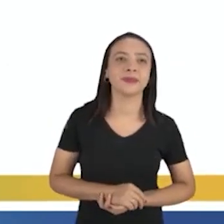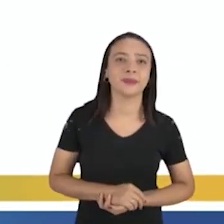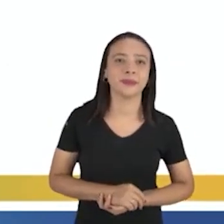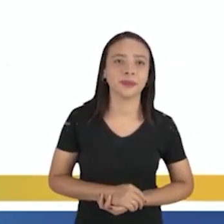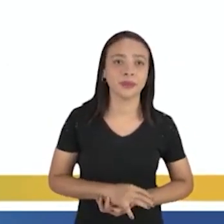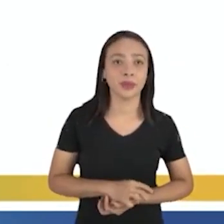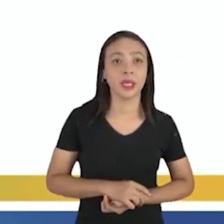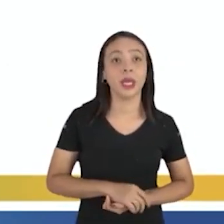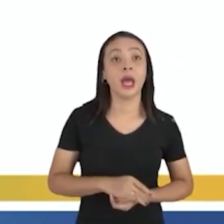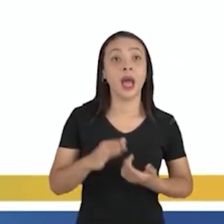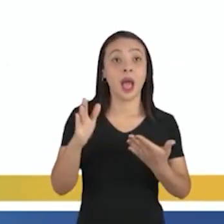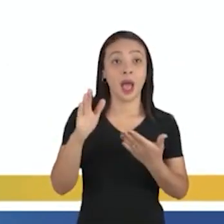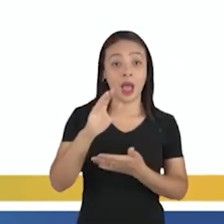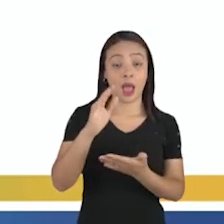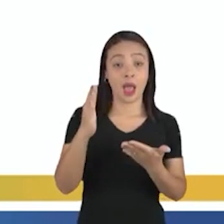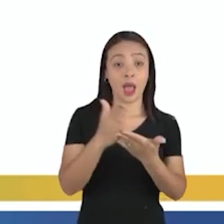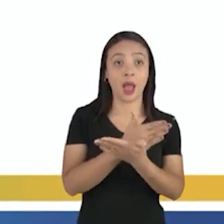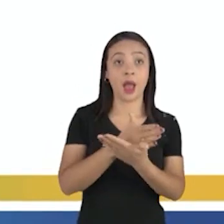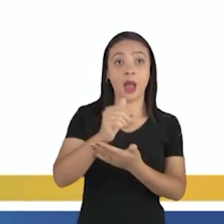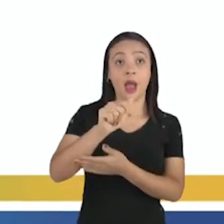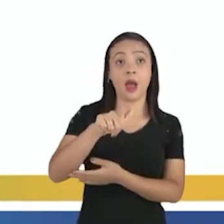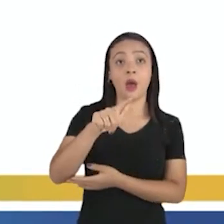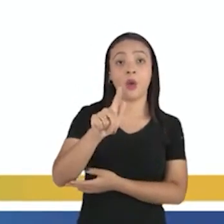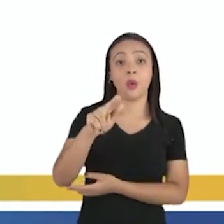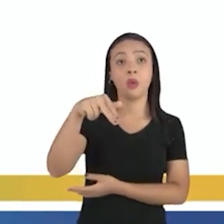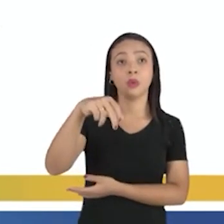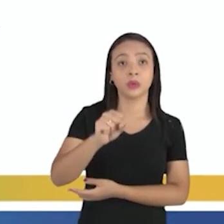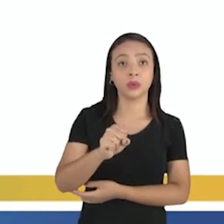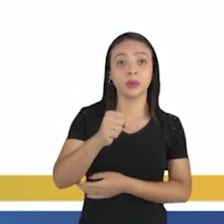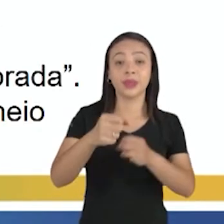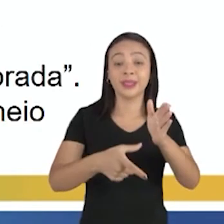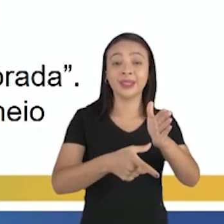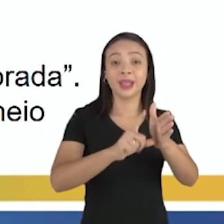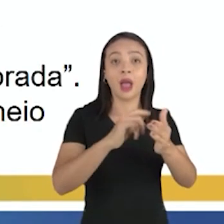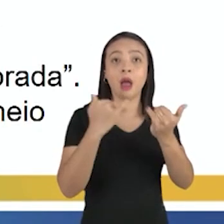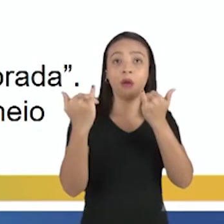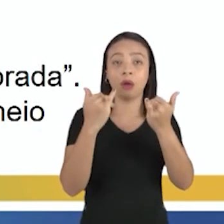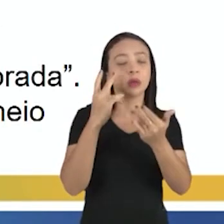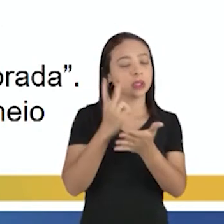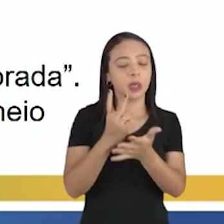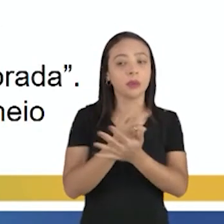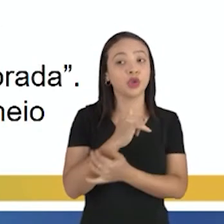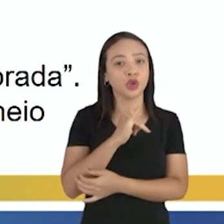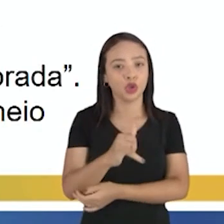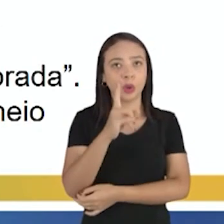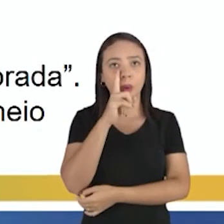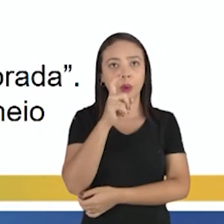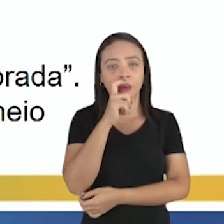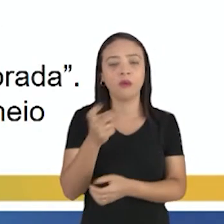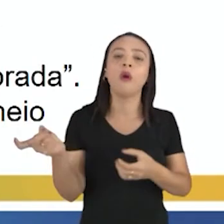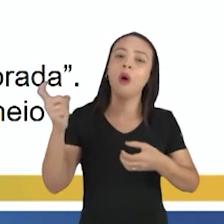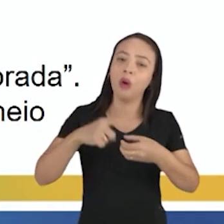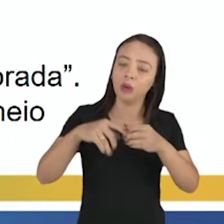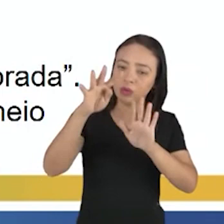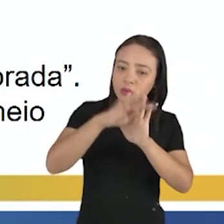Alguns antecipam a informação, é isso que digo para os meus pais. Aí volta lá no texto e grifa também.